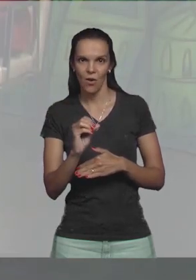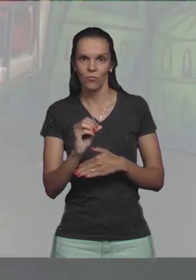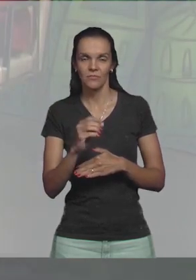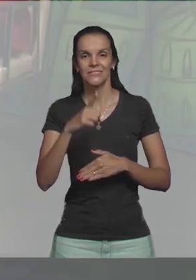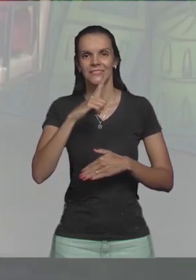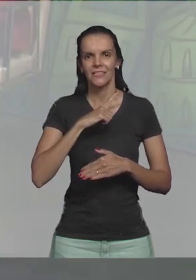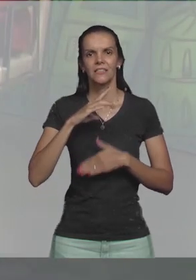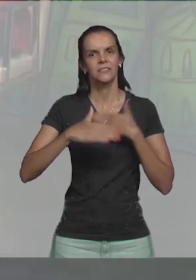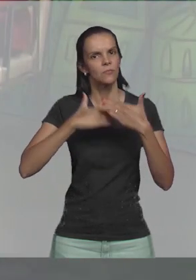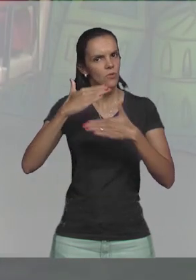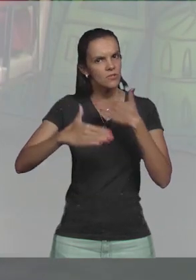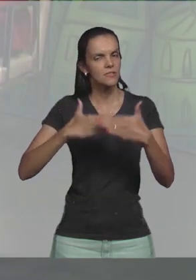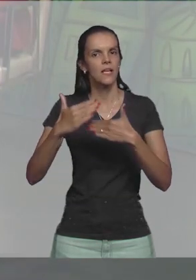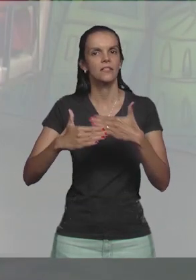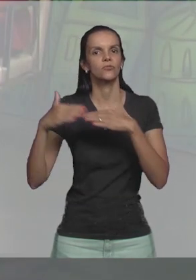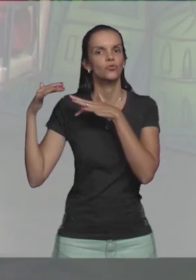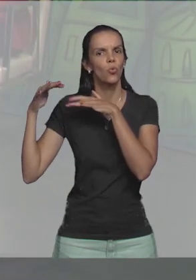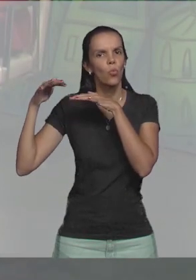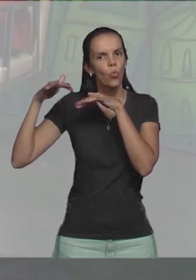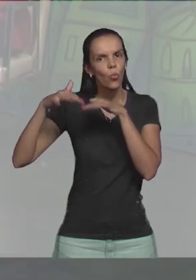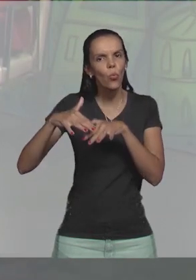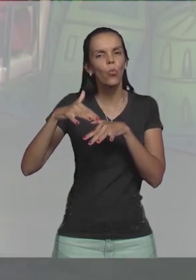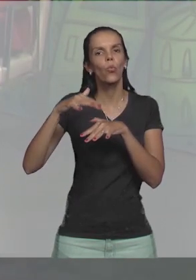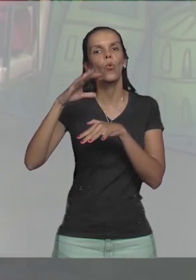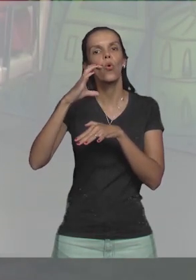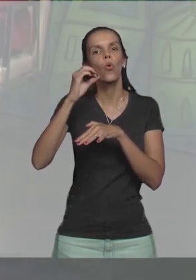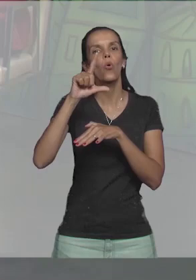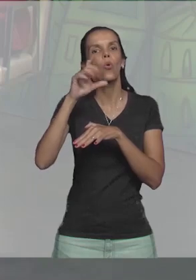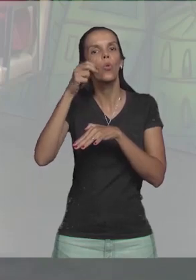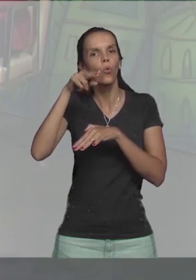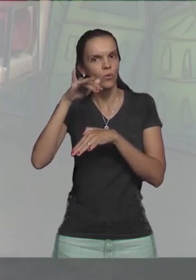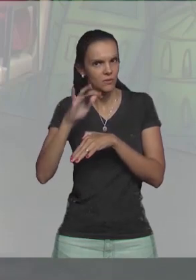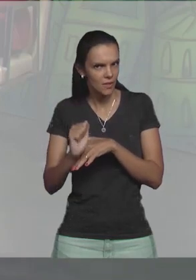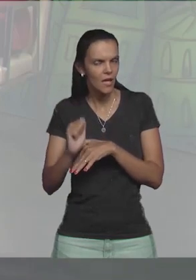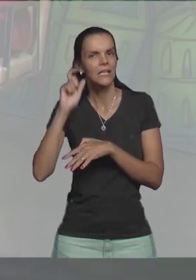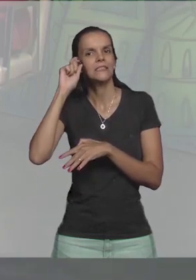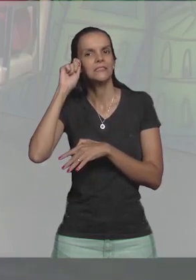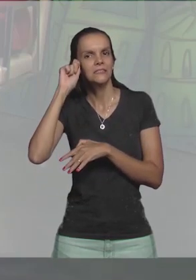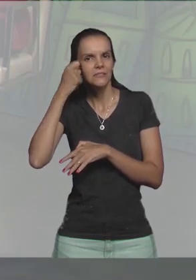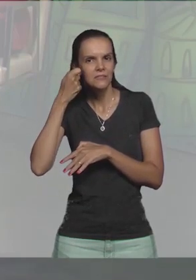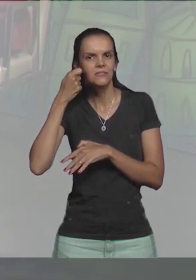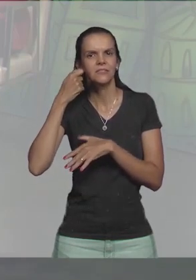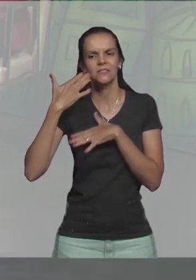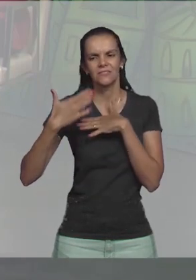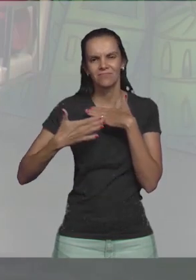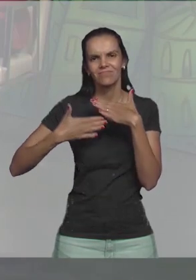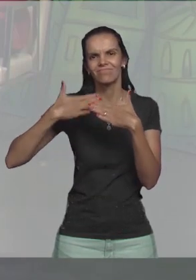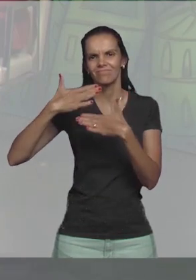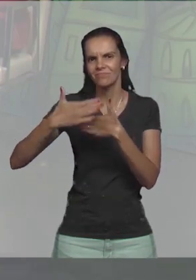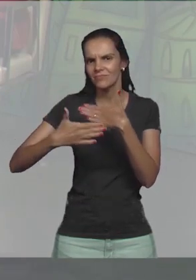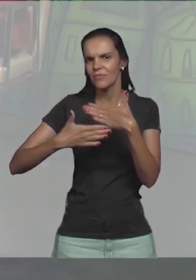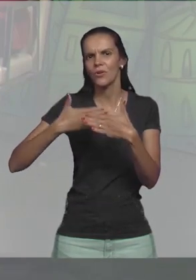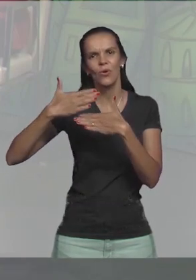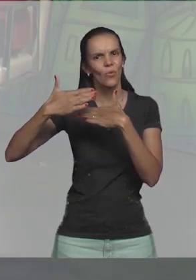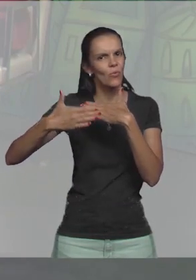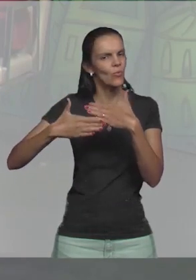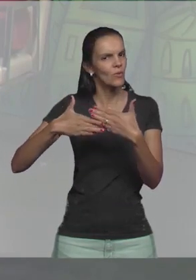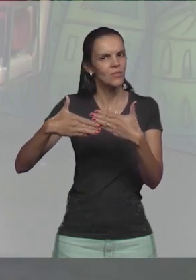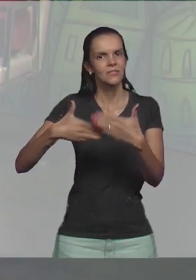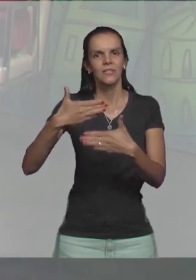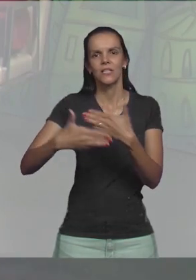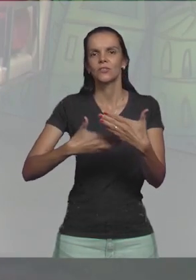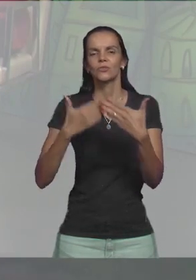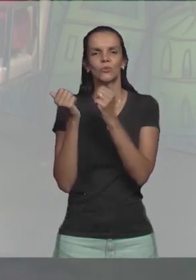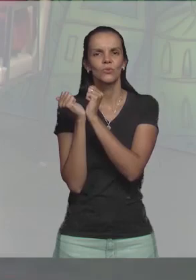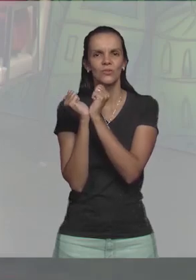processo colonizador e que a gente, enquanto negro, passou por um processo extensivo e imenso e sofrido